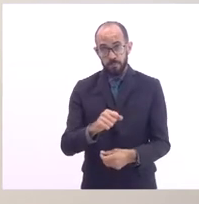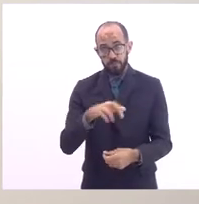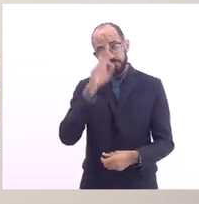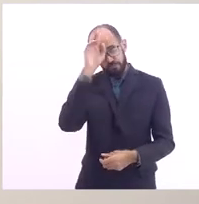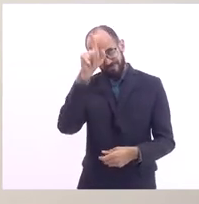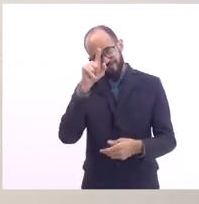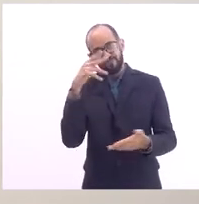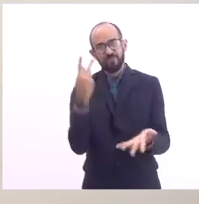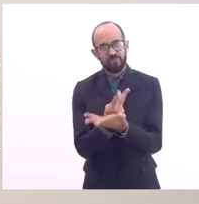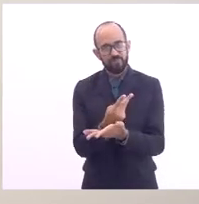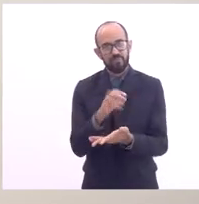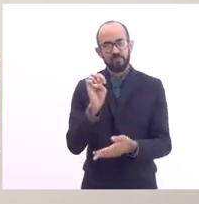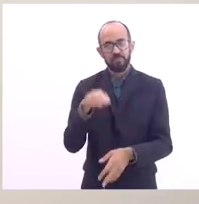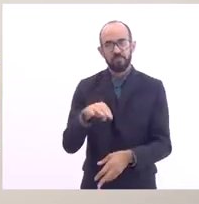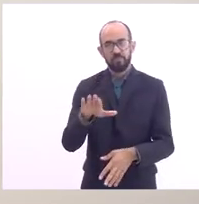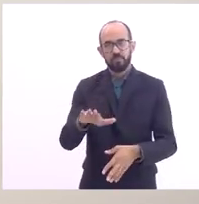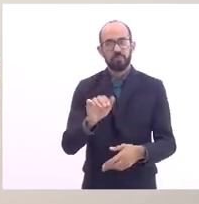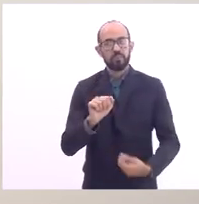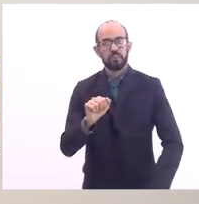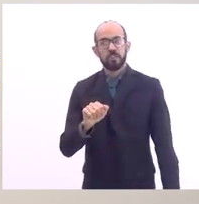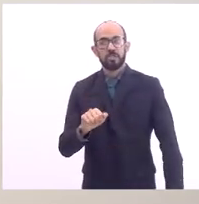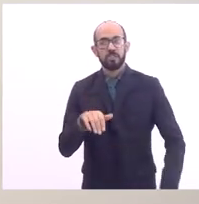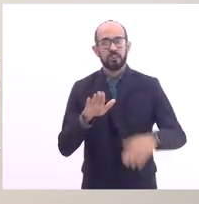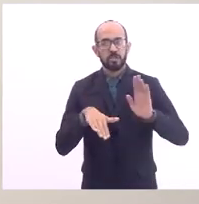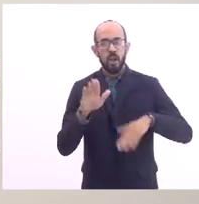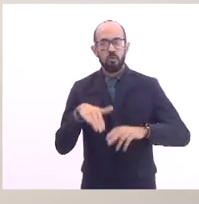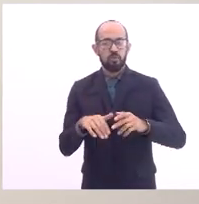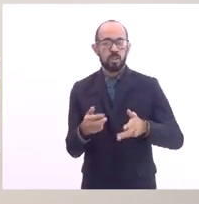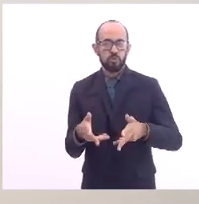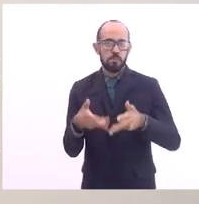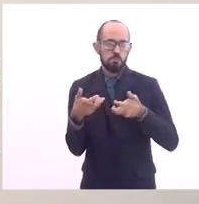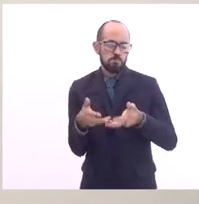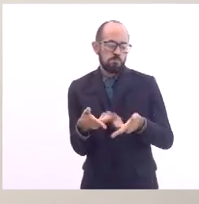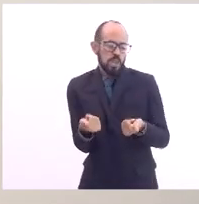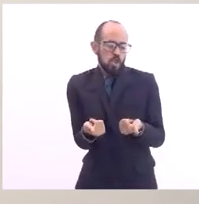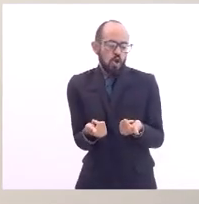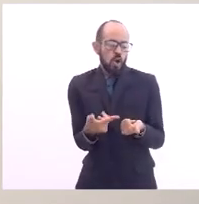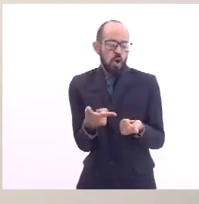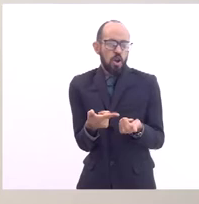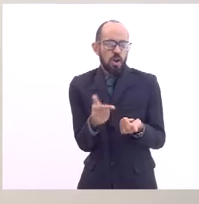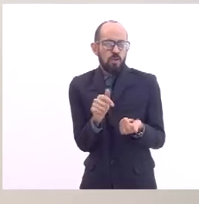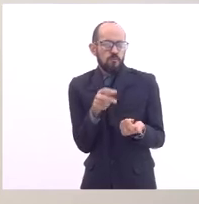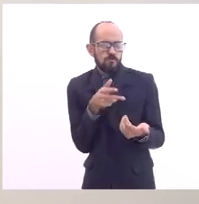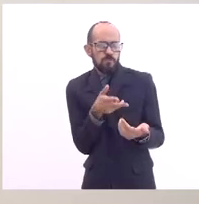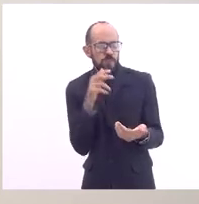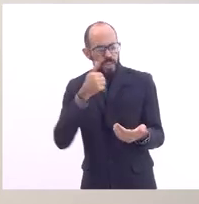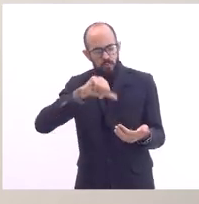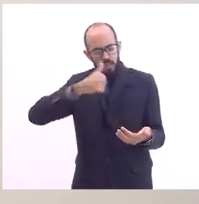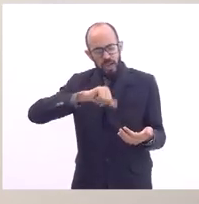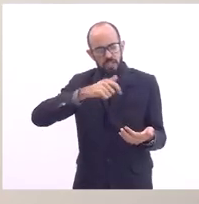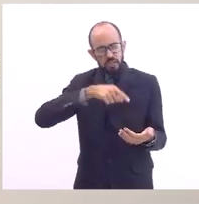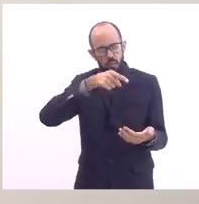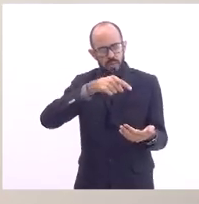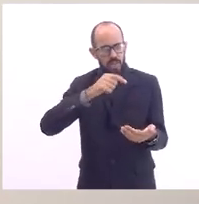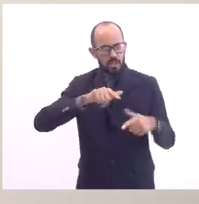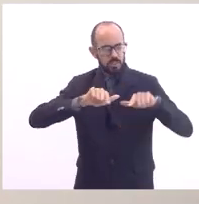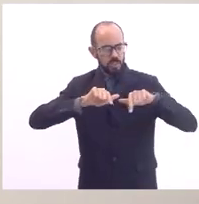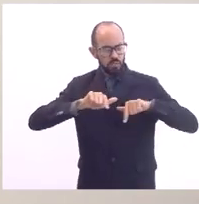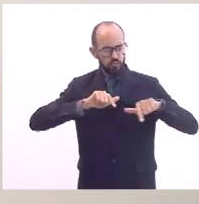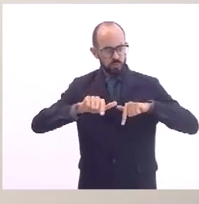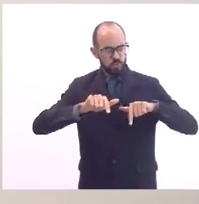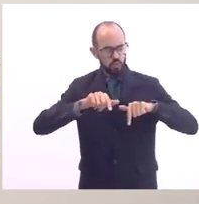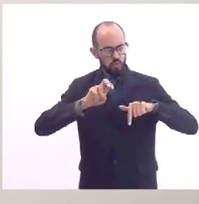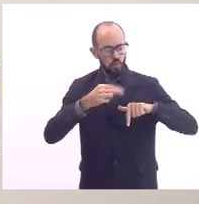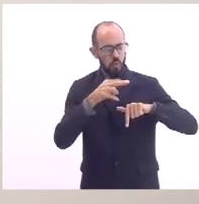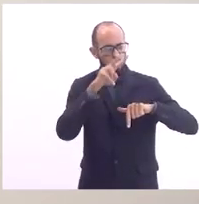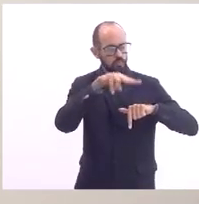acontece? Acontece. Mas talvez uma forma de conferência melhor, talvez uma conferência, em vez de visual,